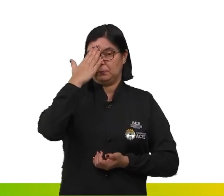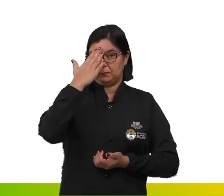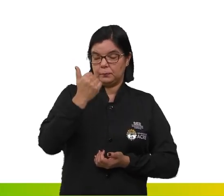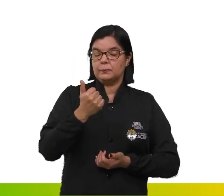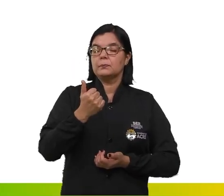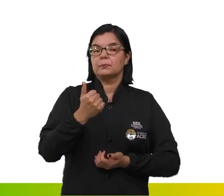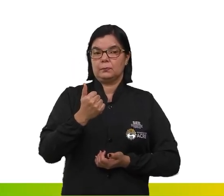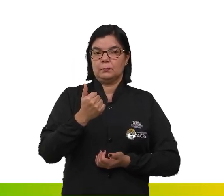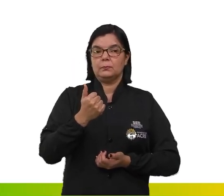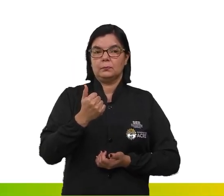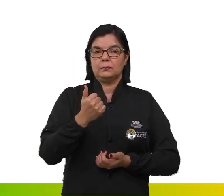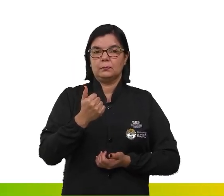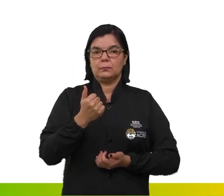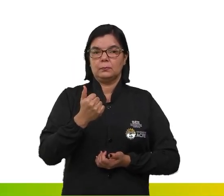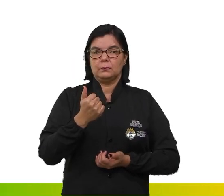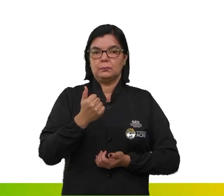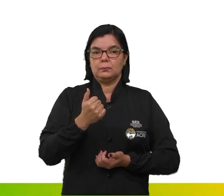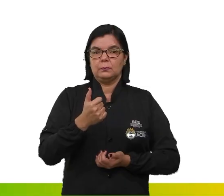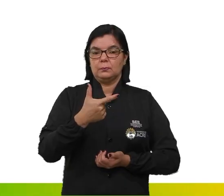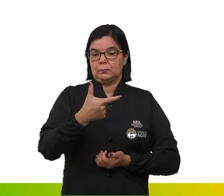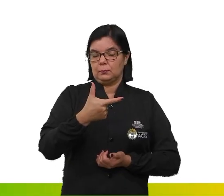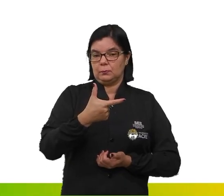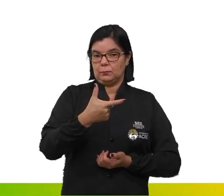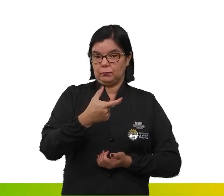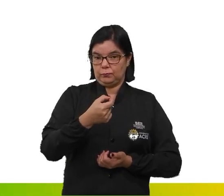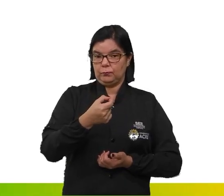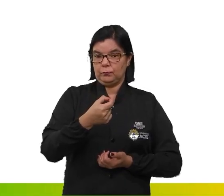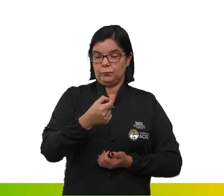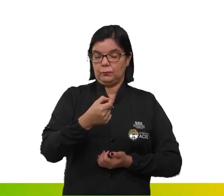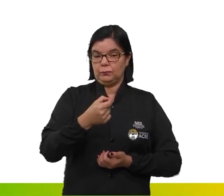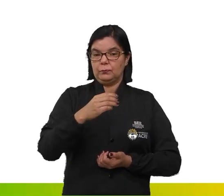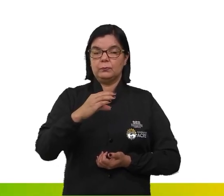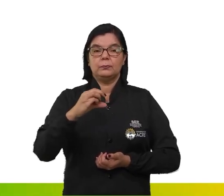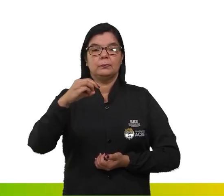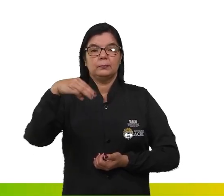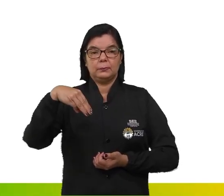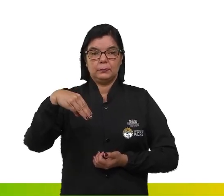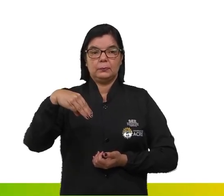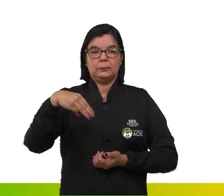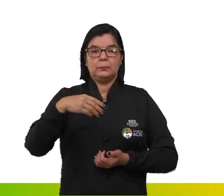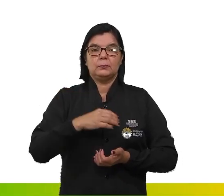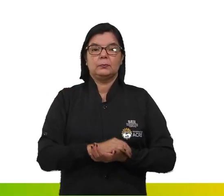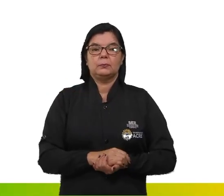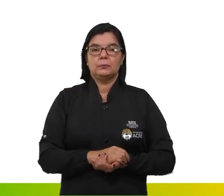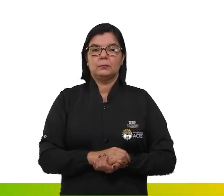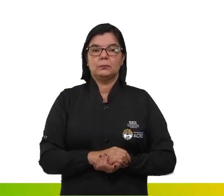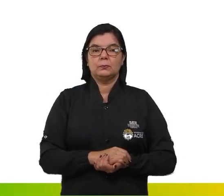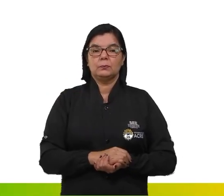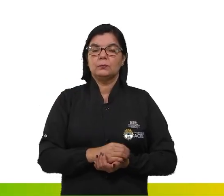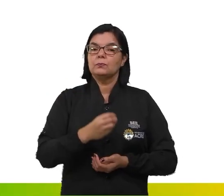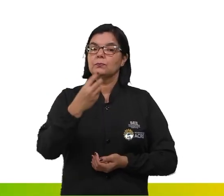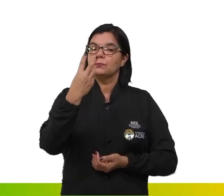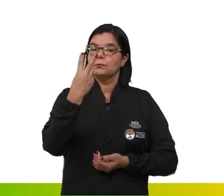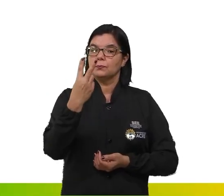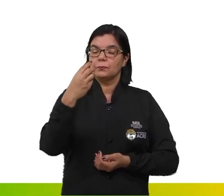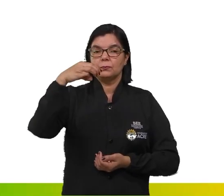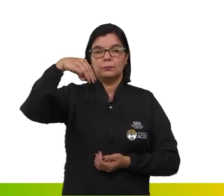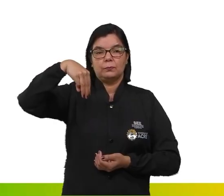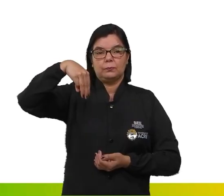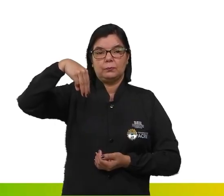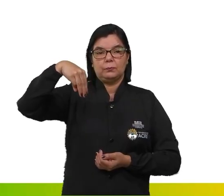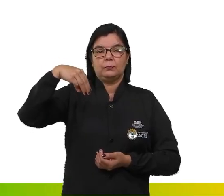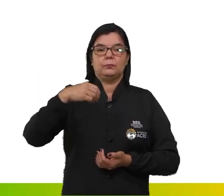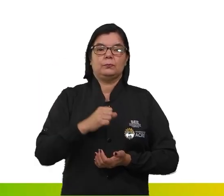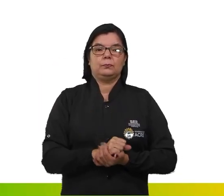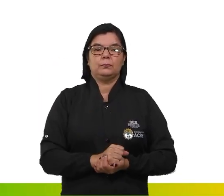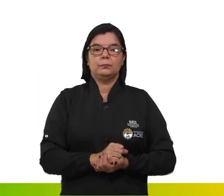sabemos 20 centímetros. Colocando em metros, 20 centímetros são 2 metros. Colocando